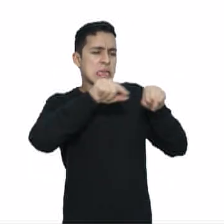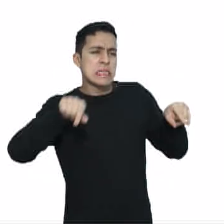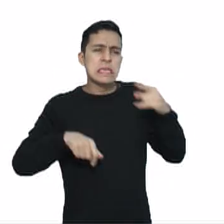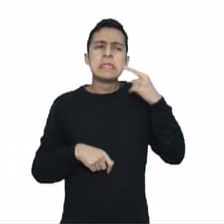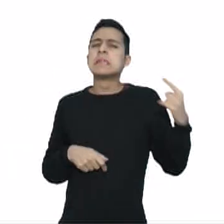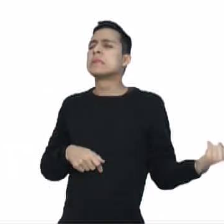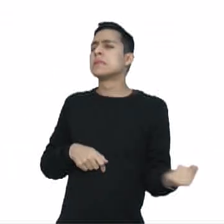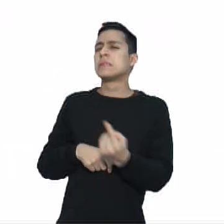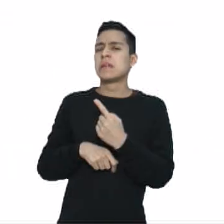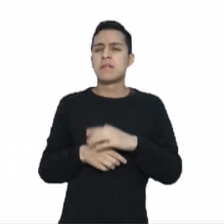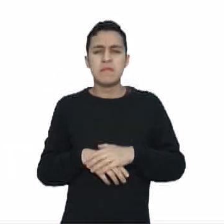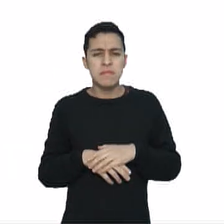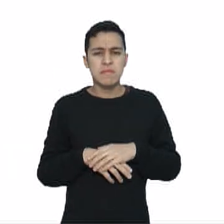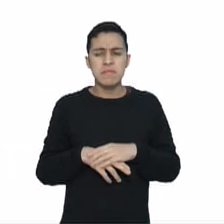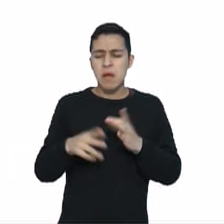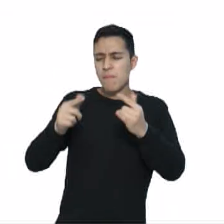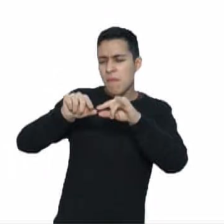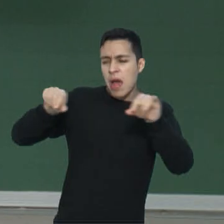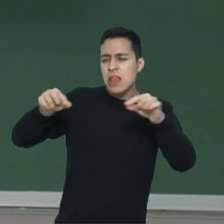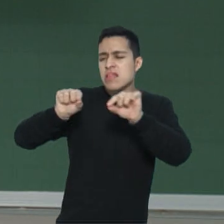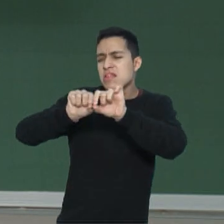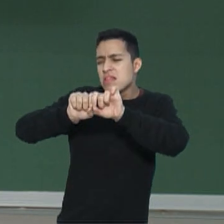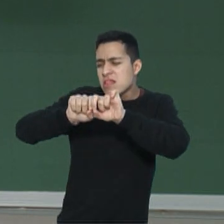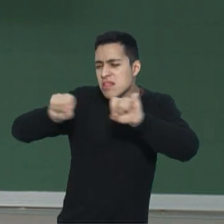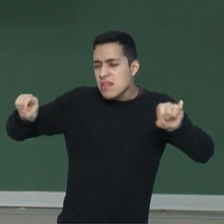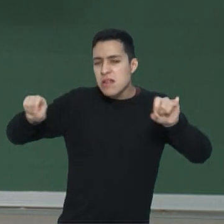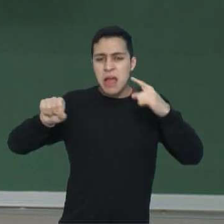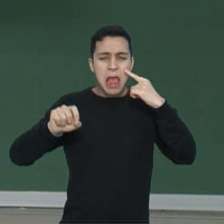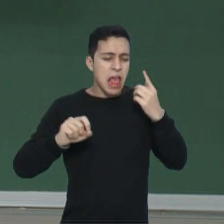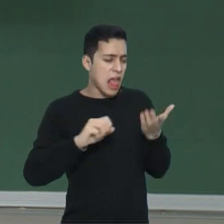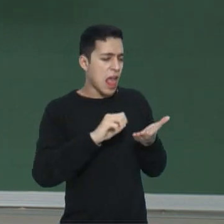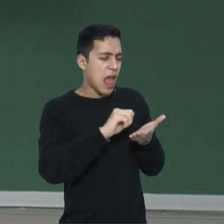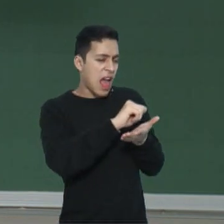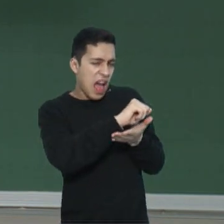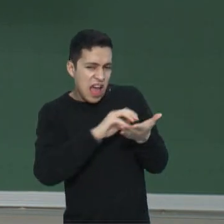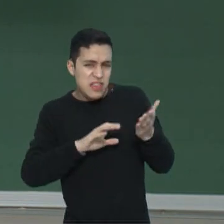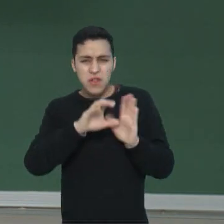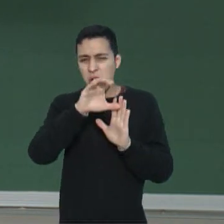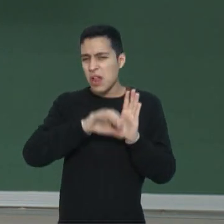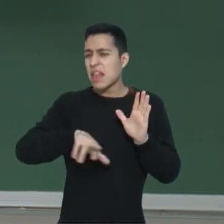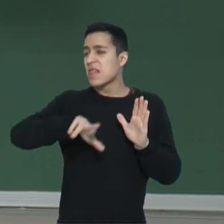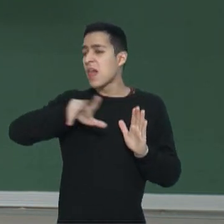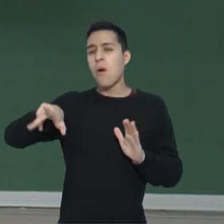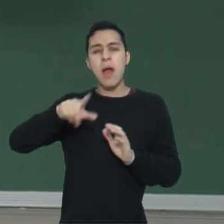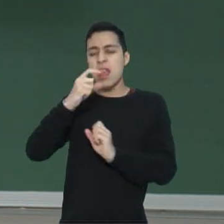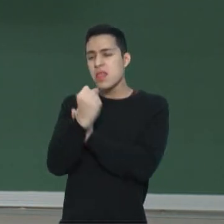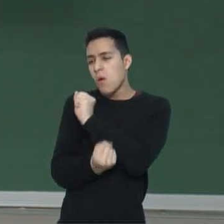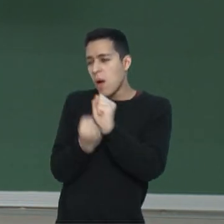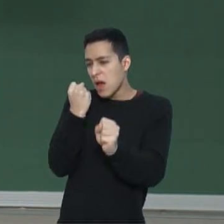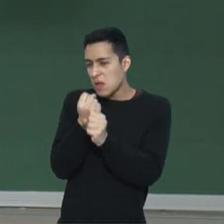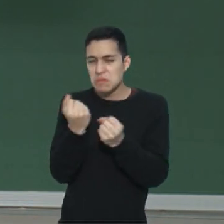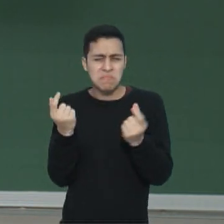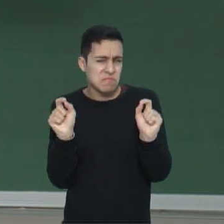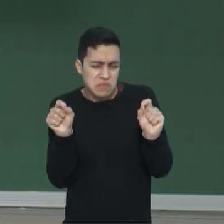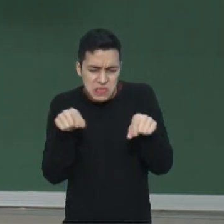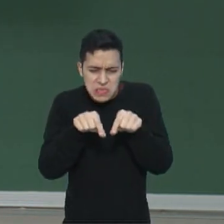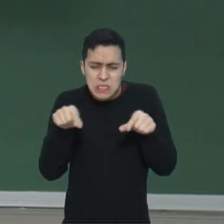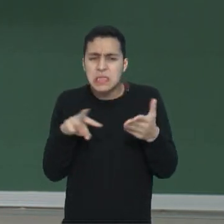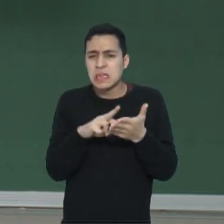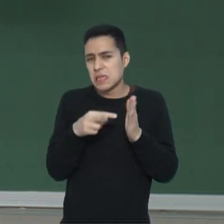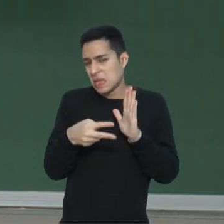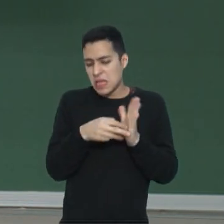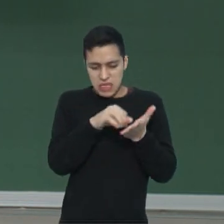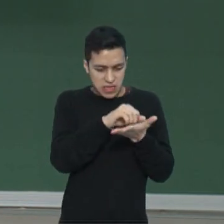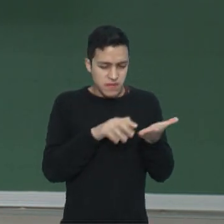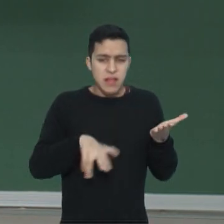destacada? Qual é o significado da expressão atividades curriculares não letivas? O que significa isso?